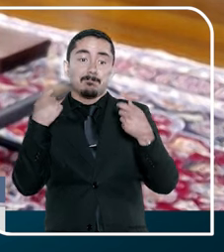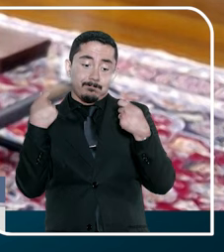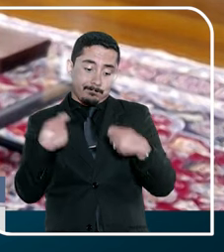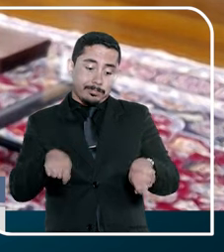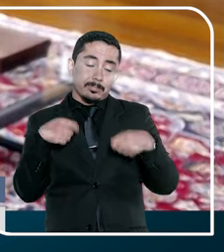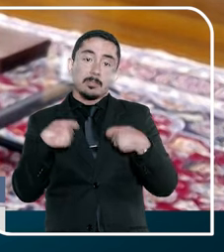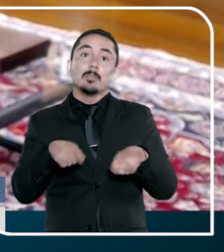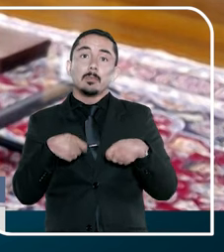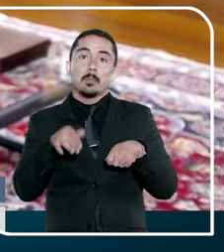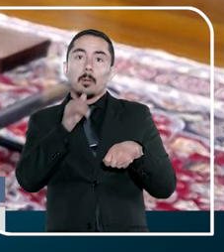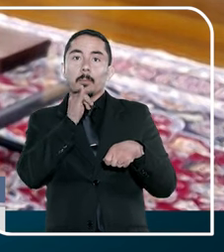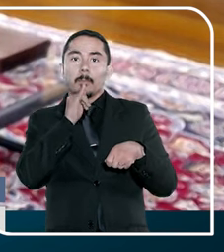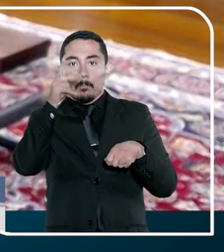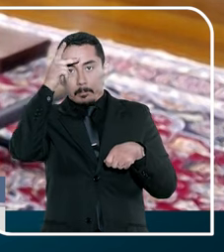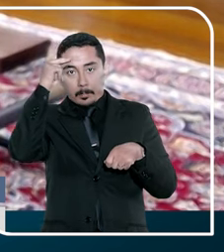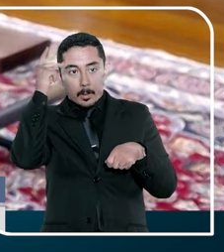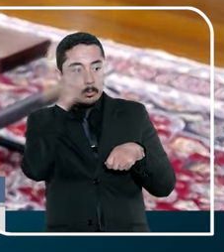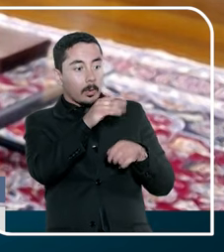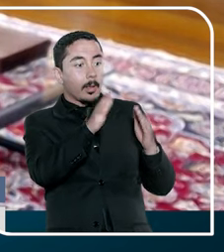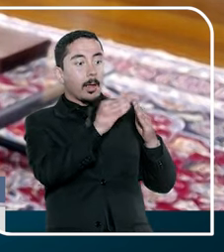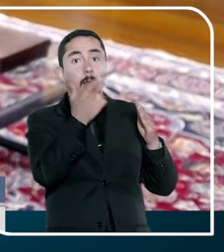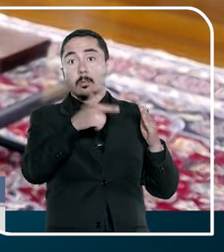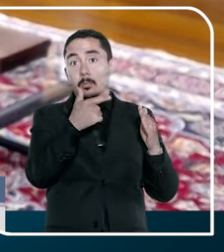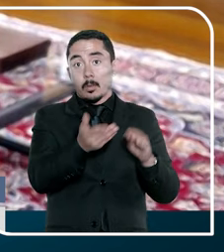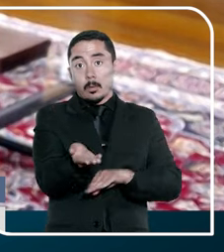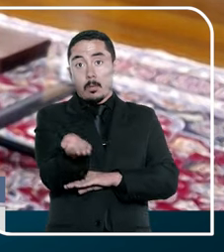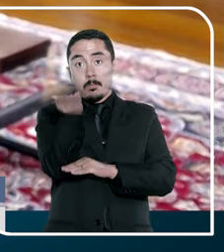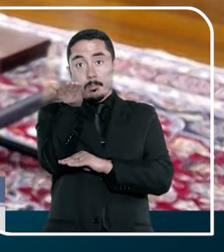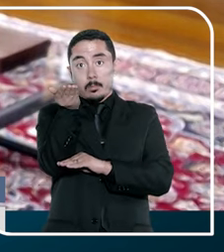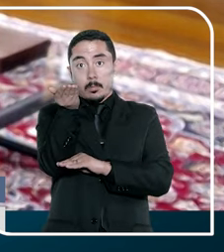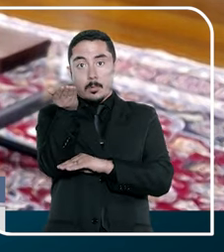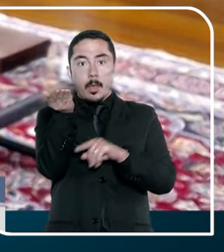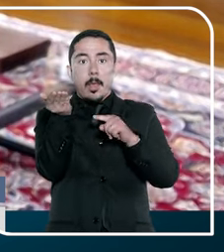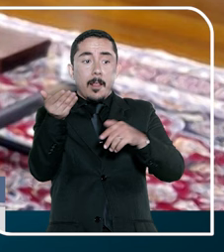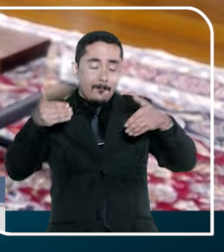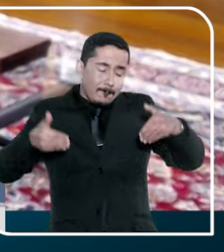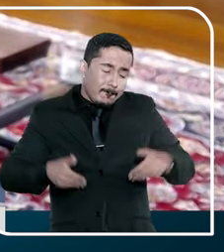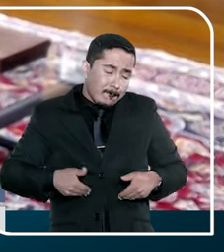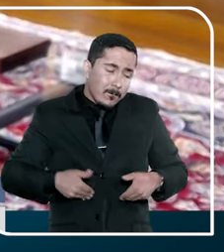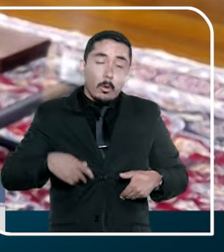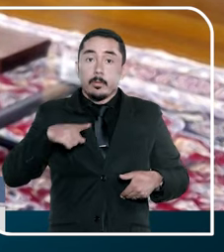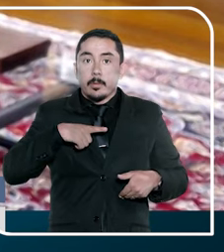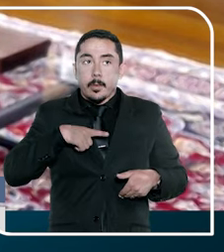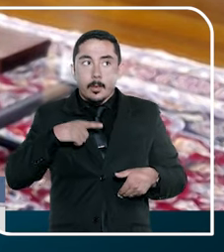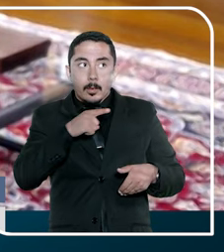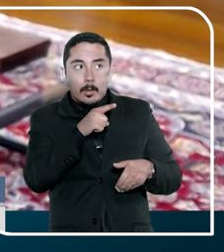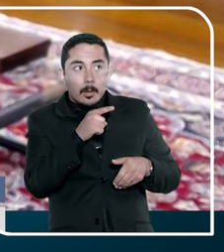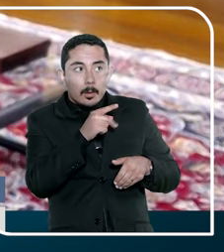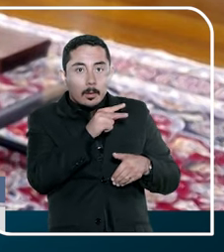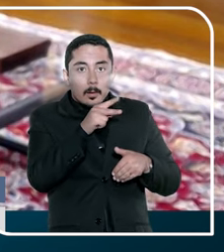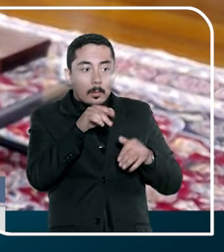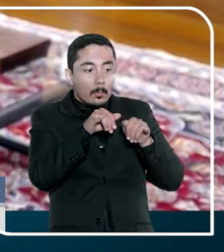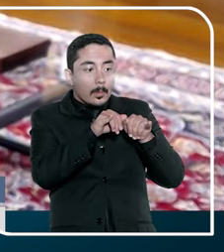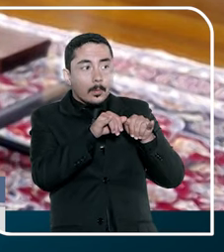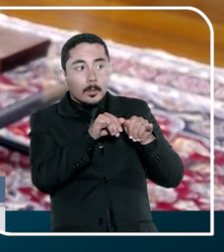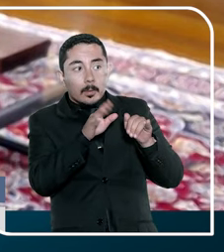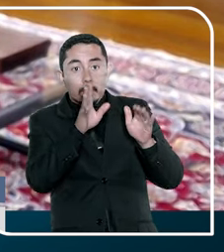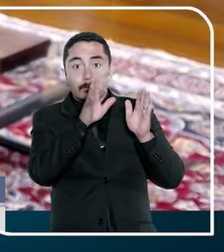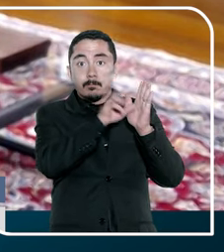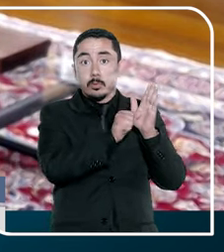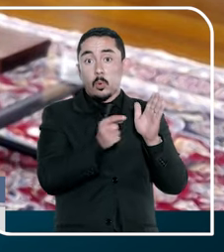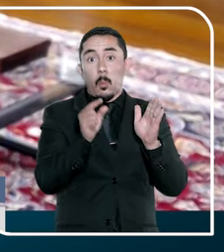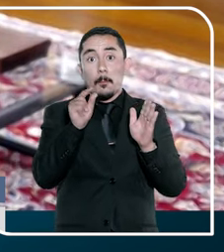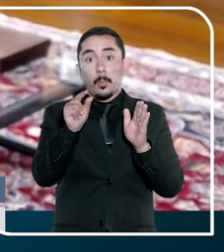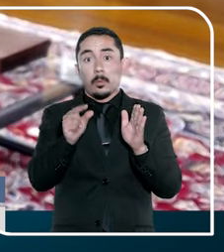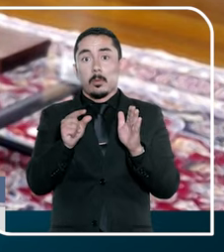morador de rua que tá passando fome e comete um pequeno furto numa comércio local para satisfazer a